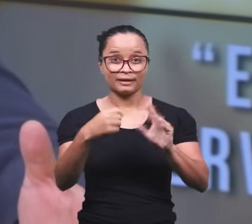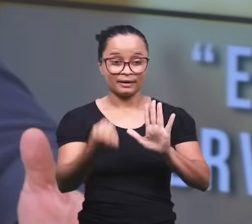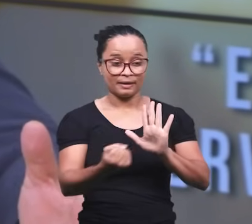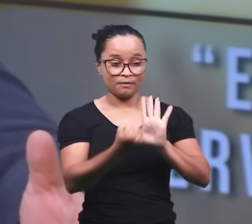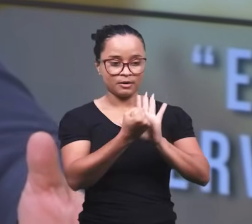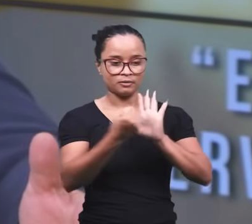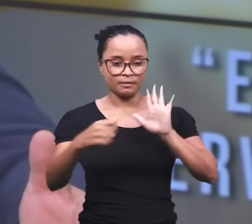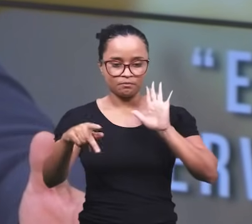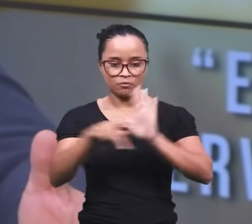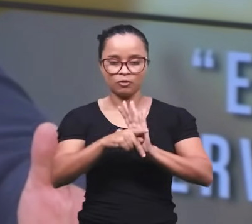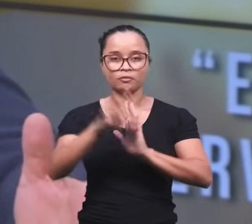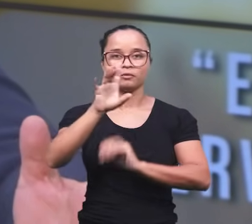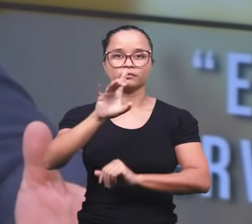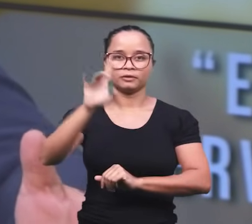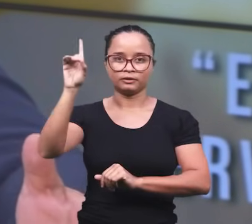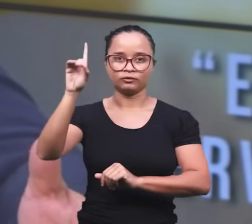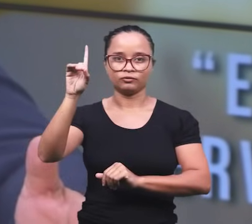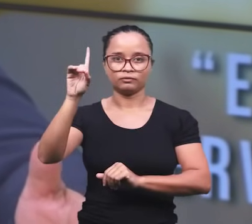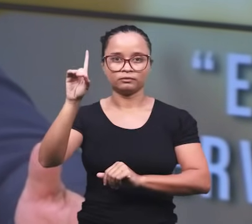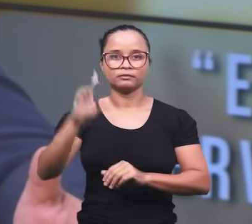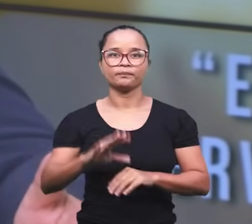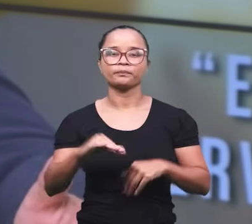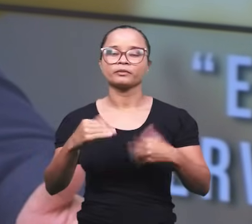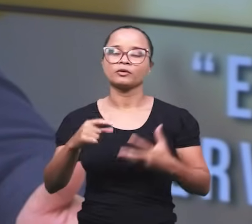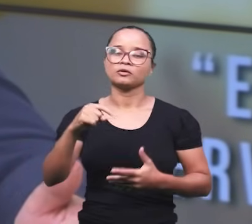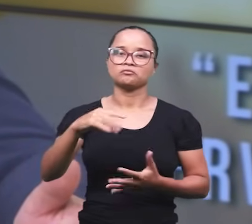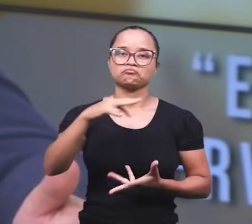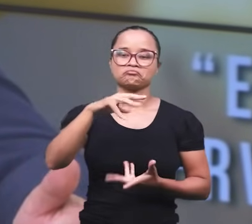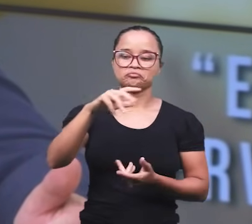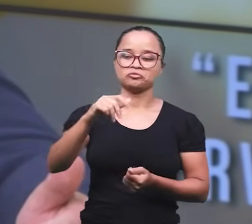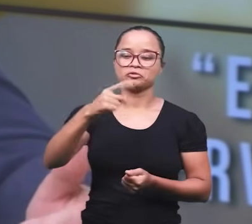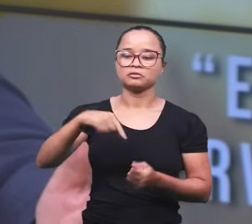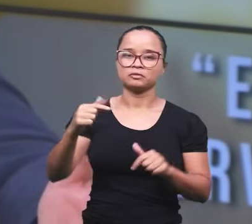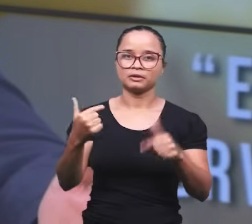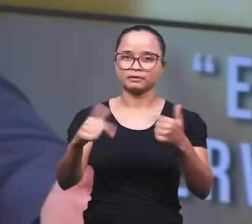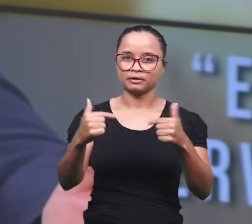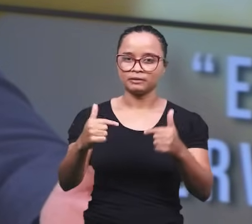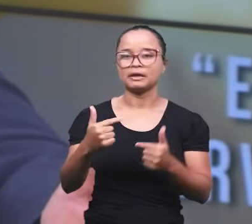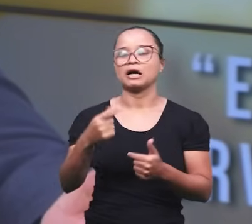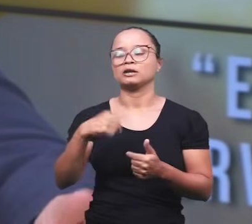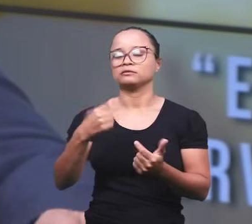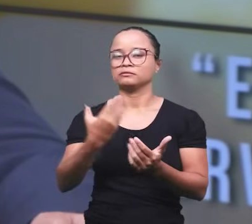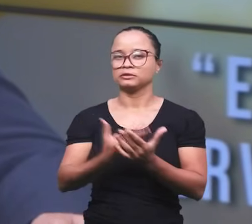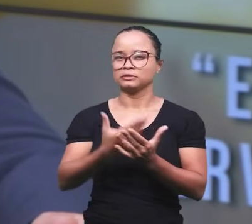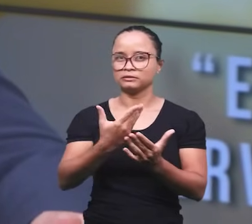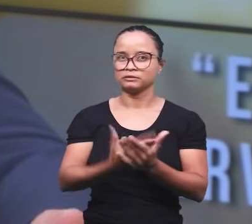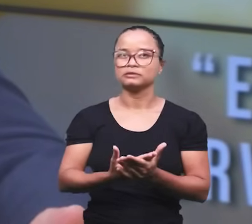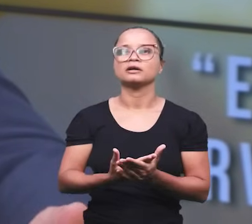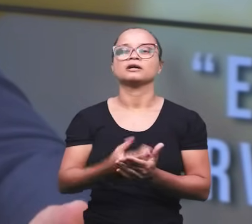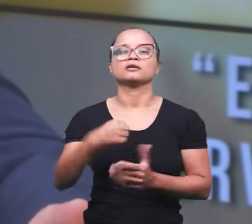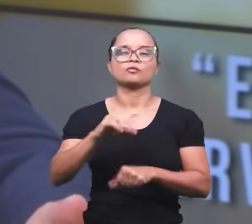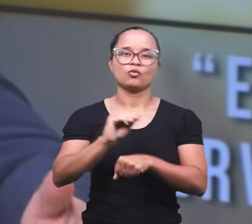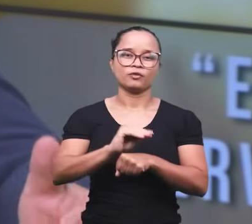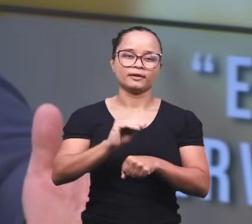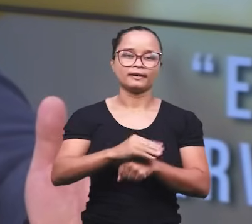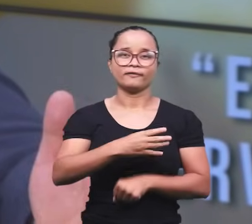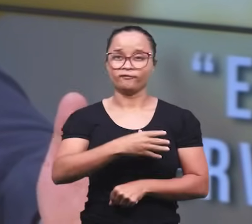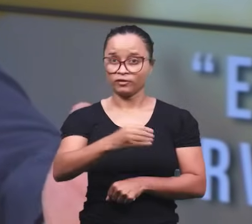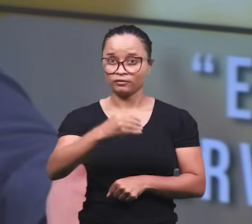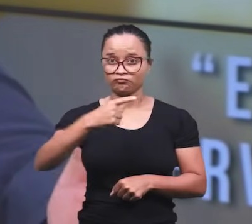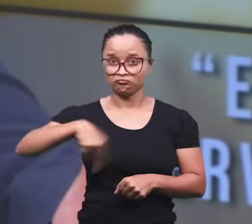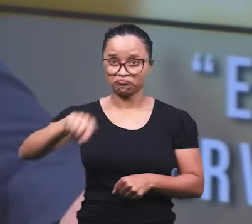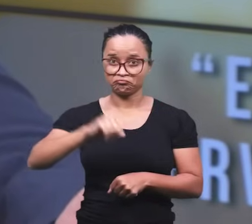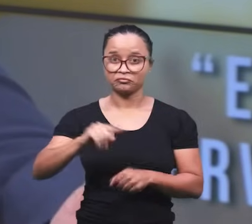estabelecido por Deus nós estamos no mundo nós vamos trabalhar nós vamos estudar nós vamos criar os nossos filhos nós